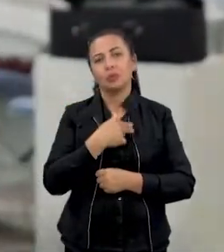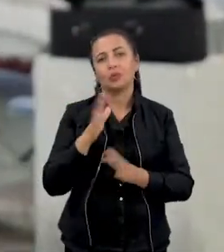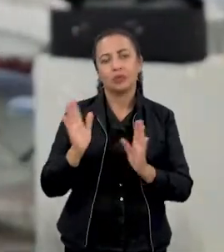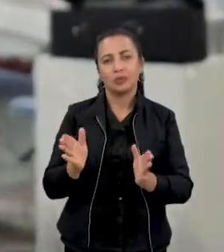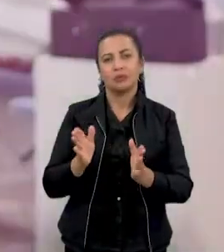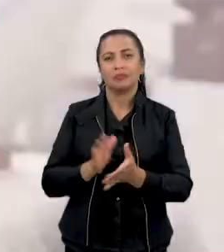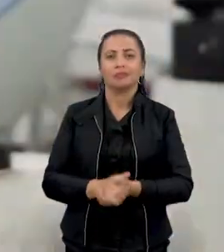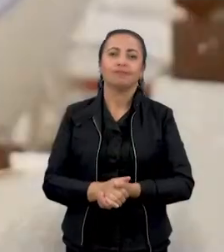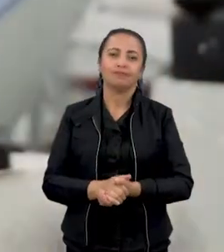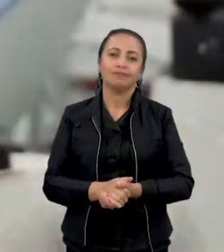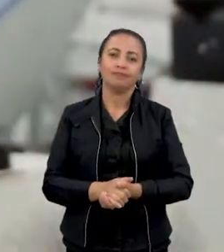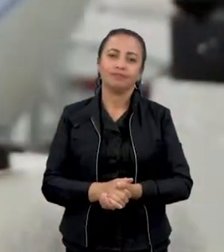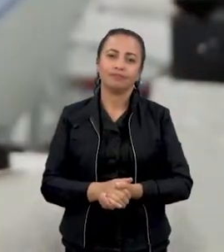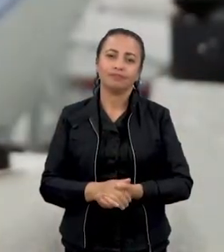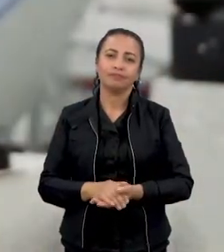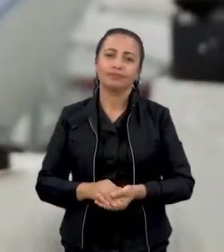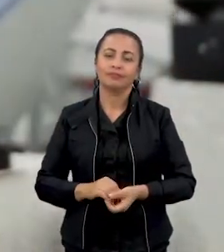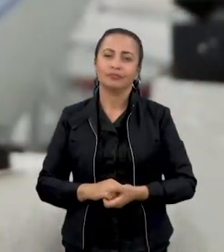pra gente lá.